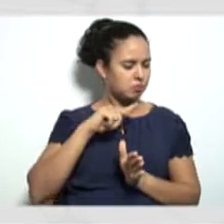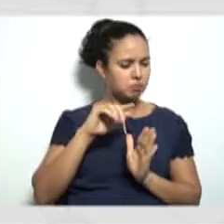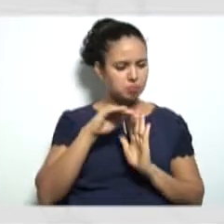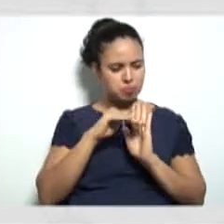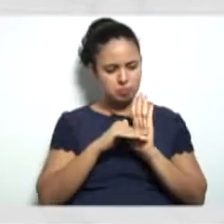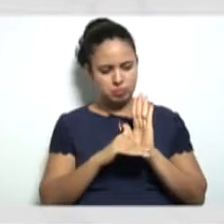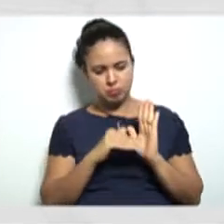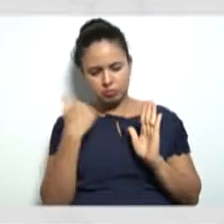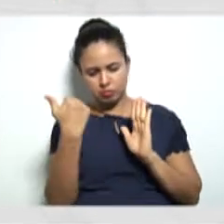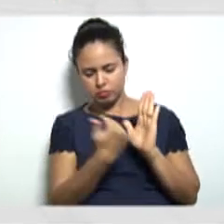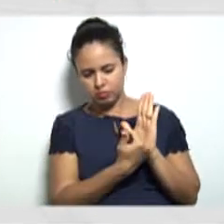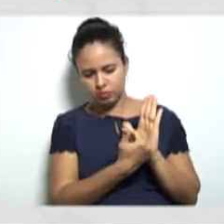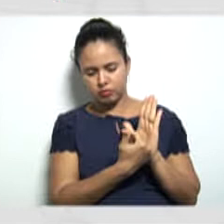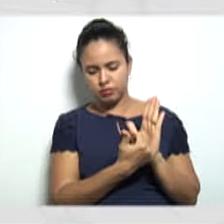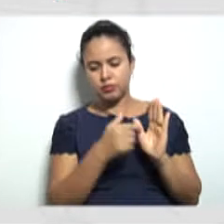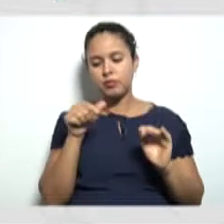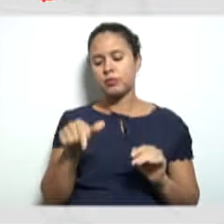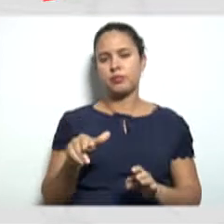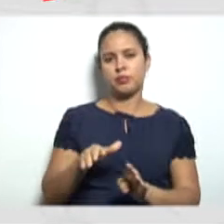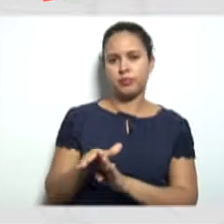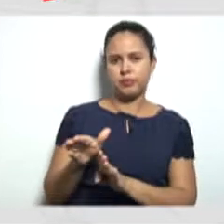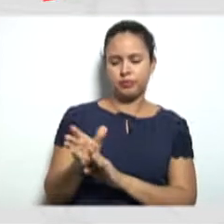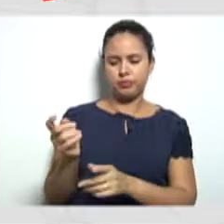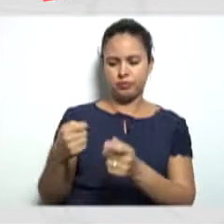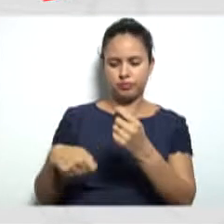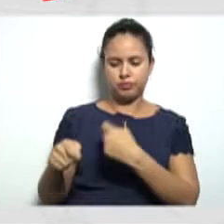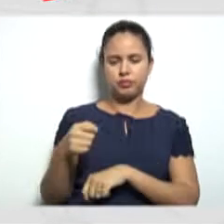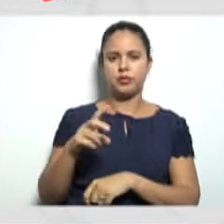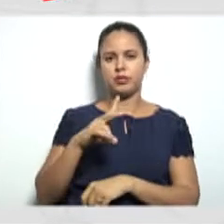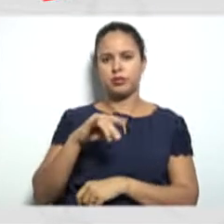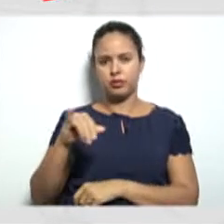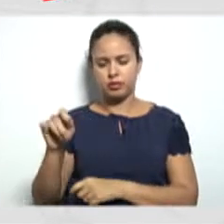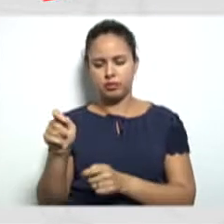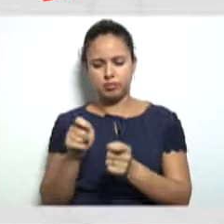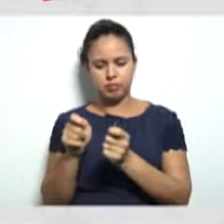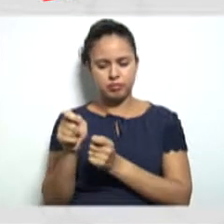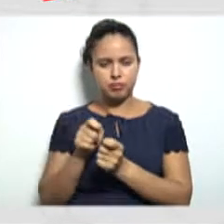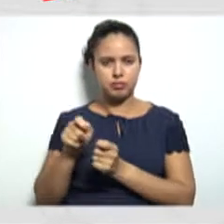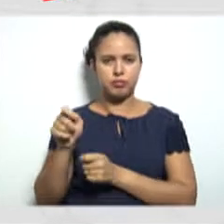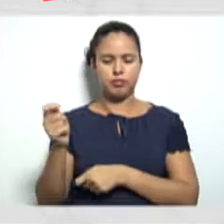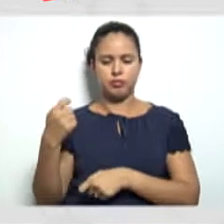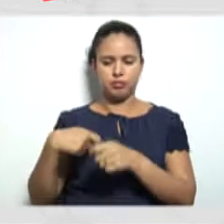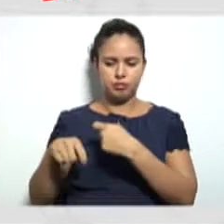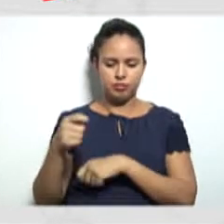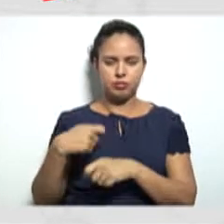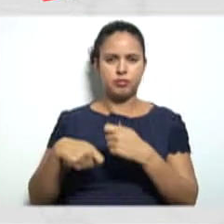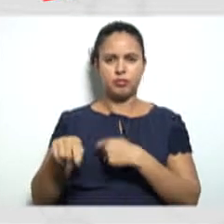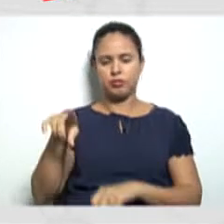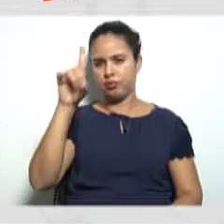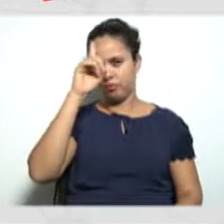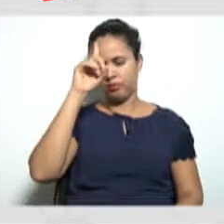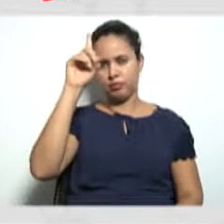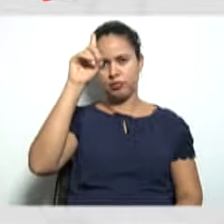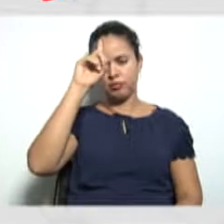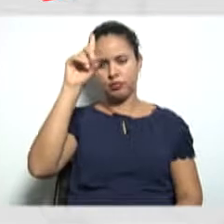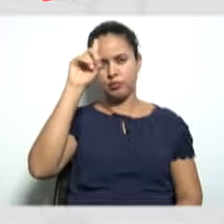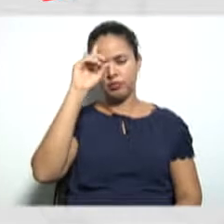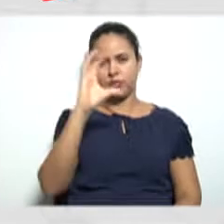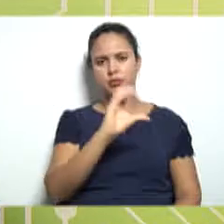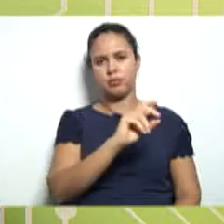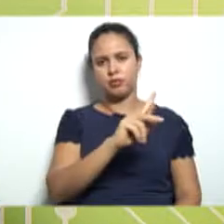E o conselho administrativo, ele vai administrar as funções do dia a dia para